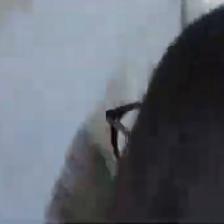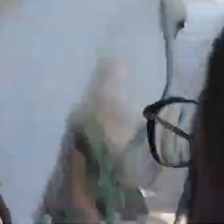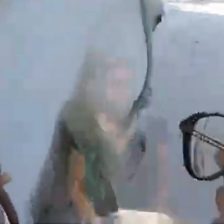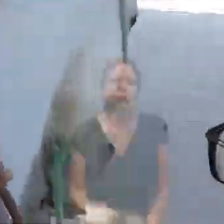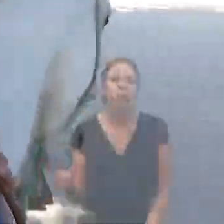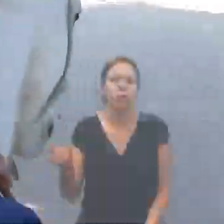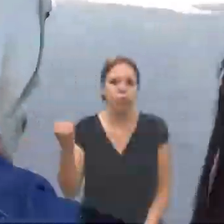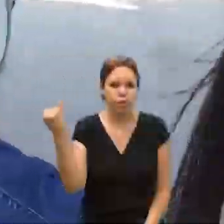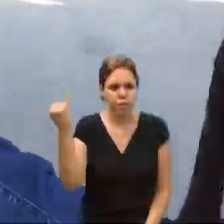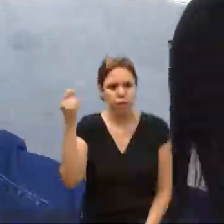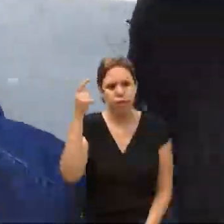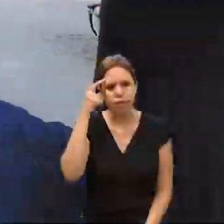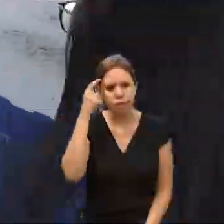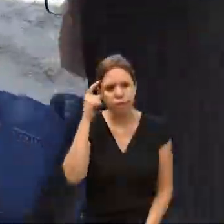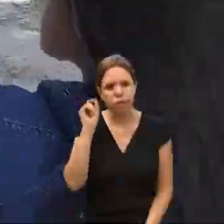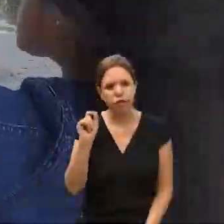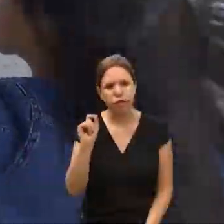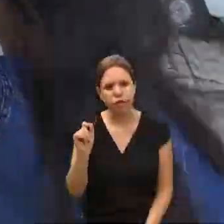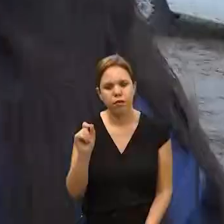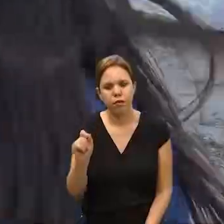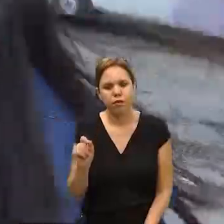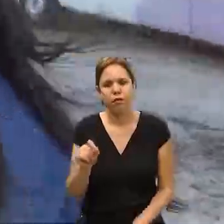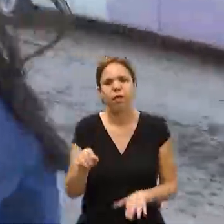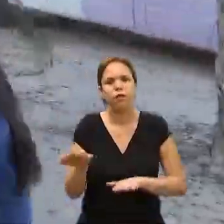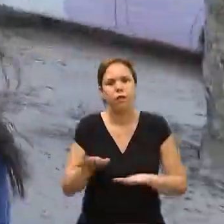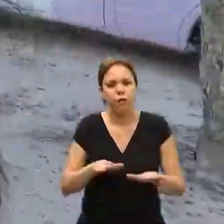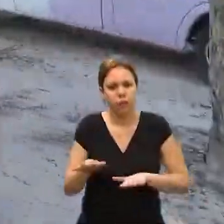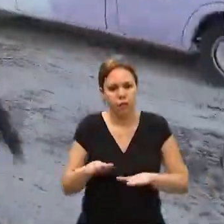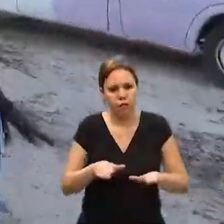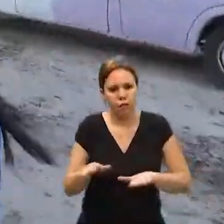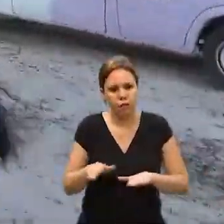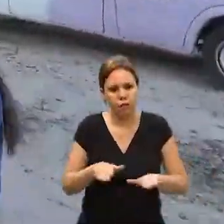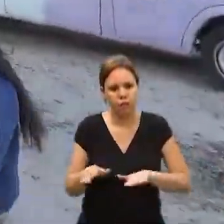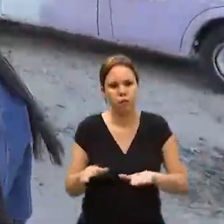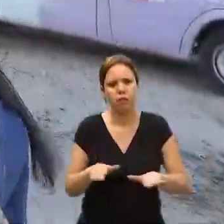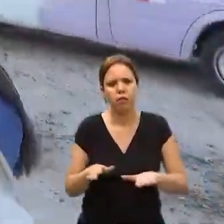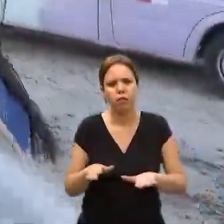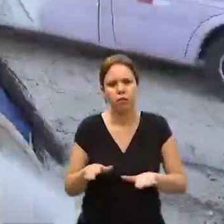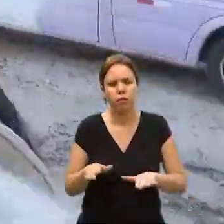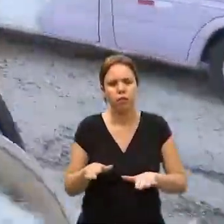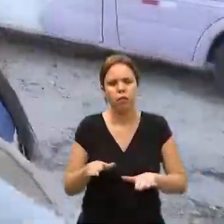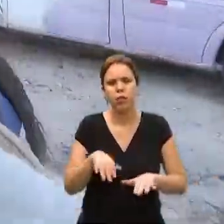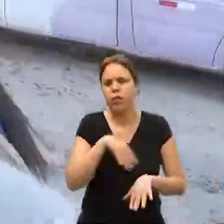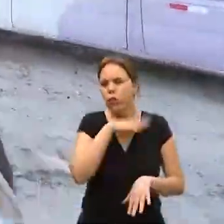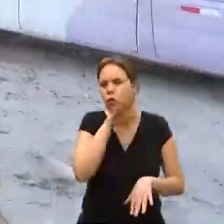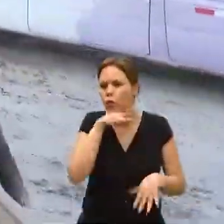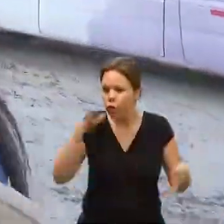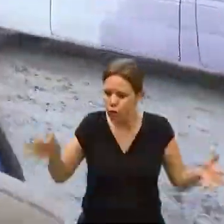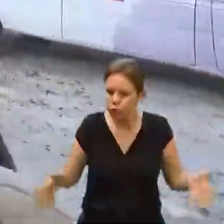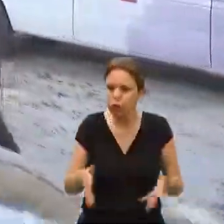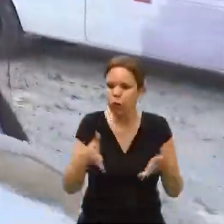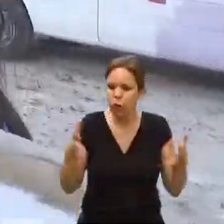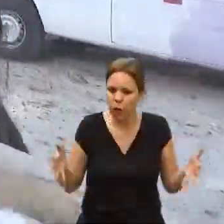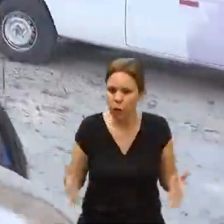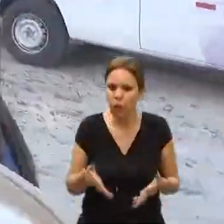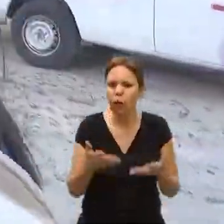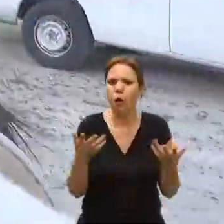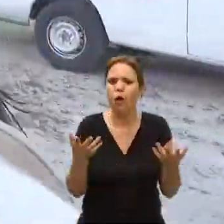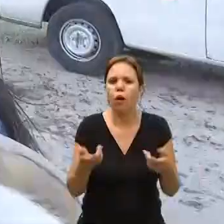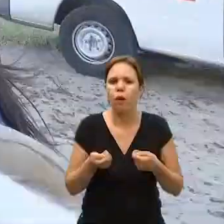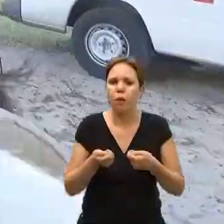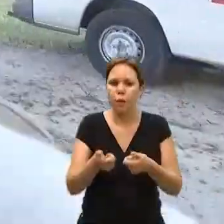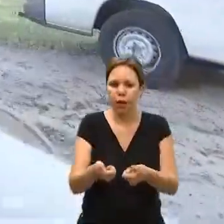É muito importante pensar que o movimento tridimensional do animal é que promove